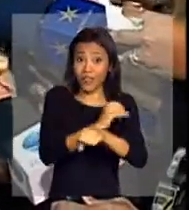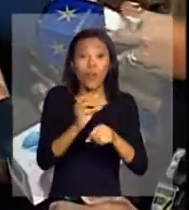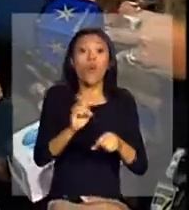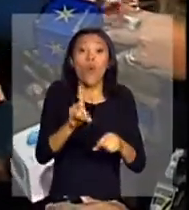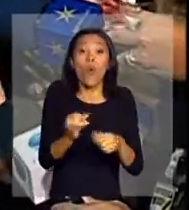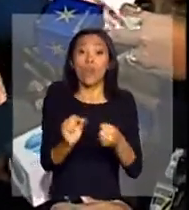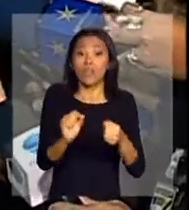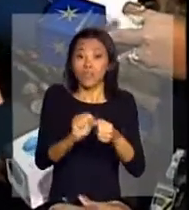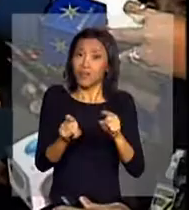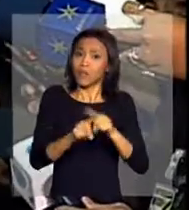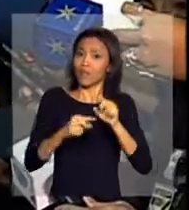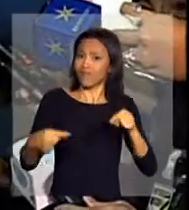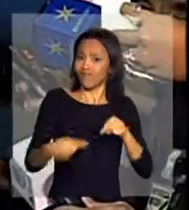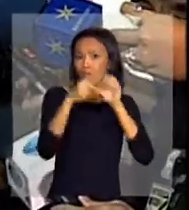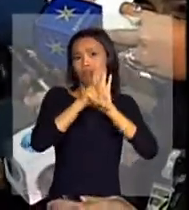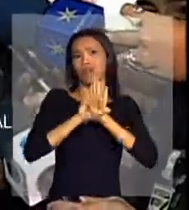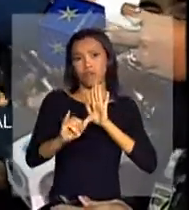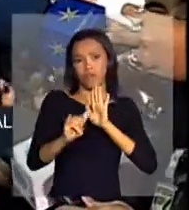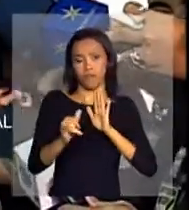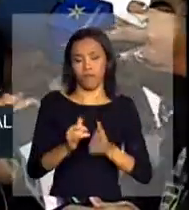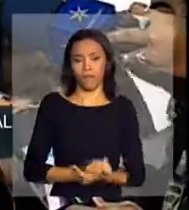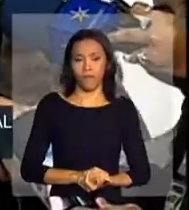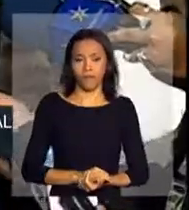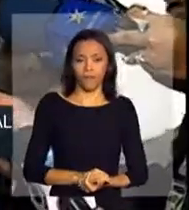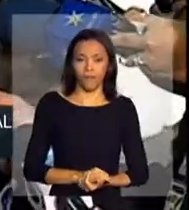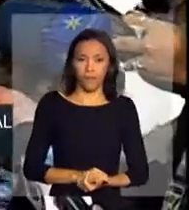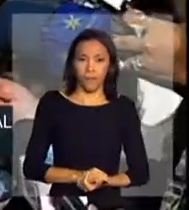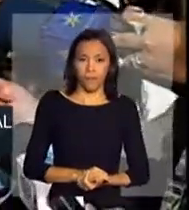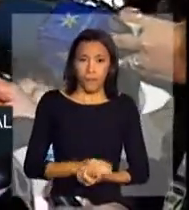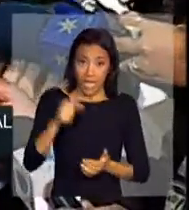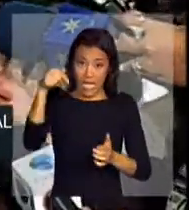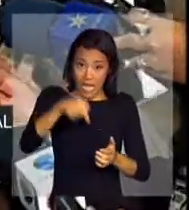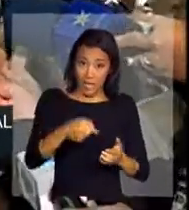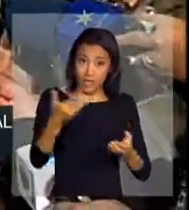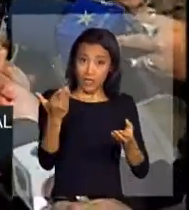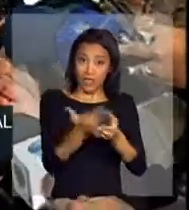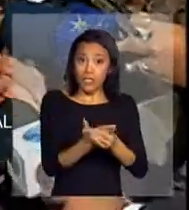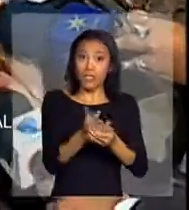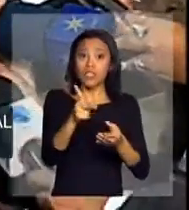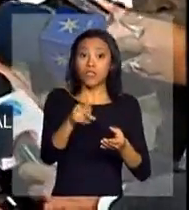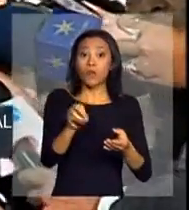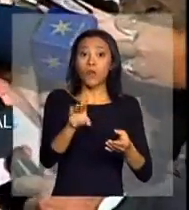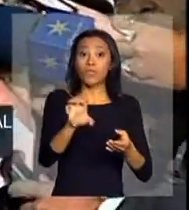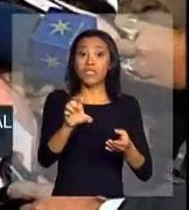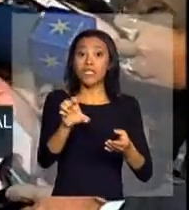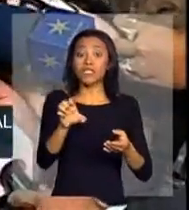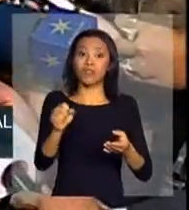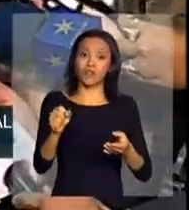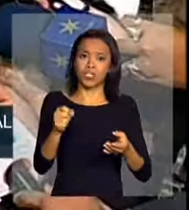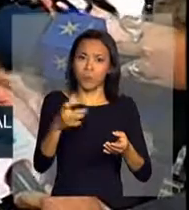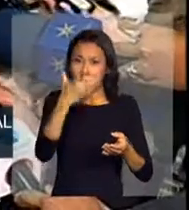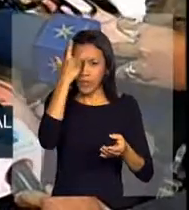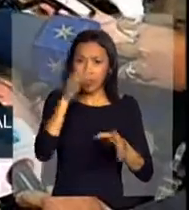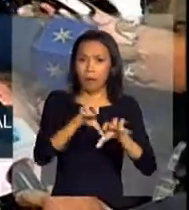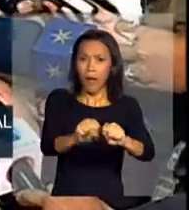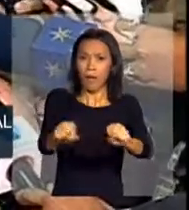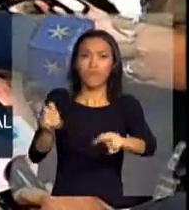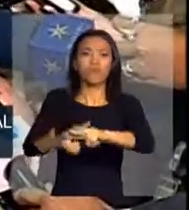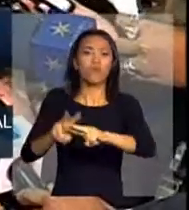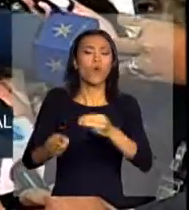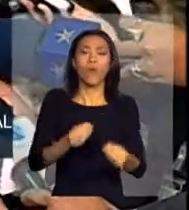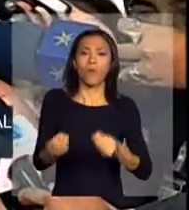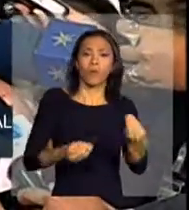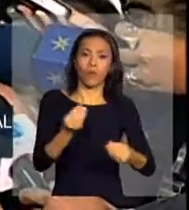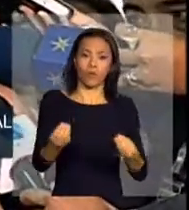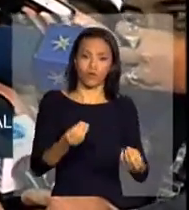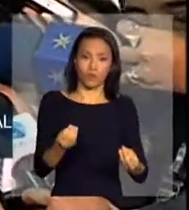vista normativo, para nossas ações. É isso que você tem, o número de processos e de presos menores, o número de inquéritos apresentados? Eu acredito que